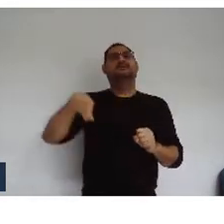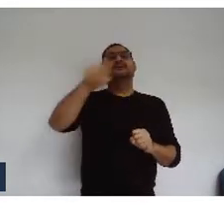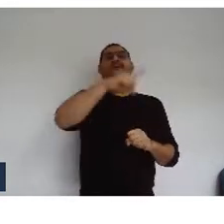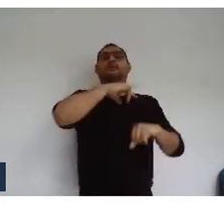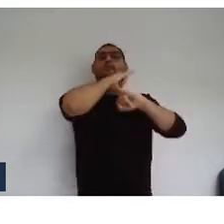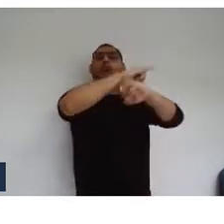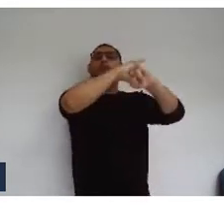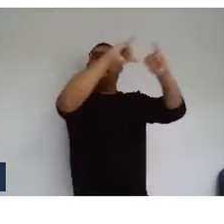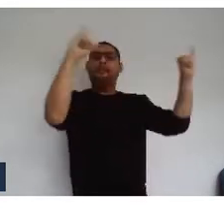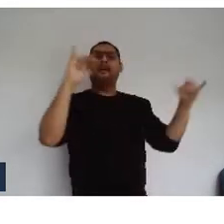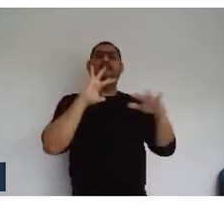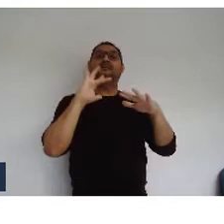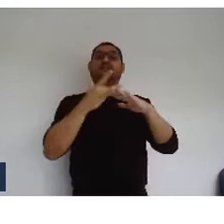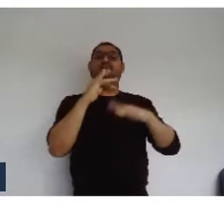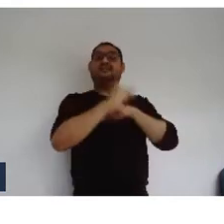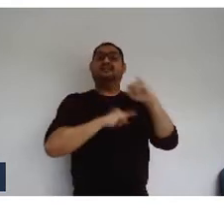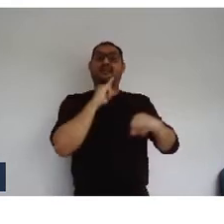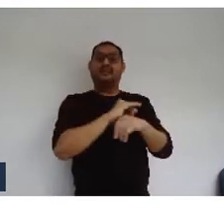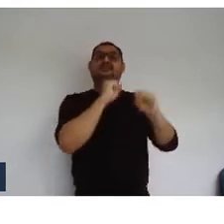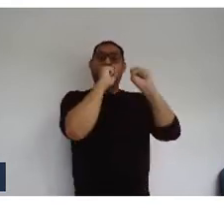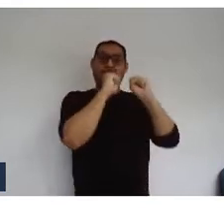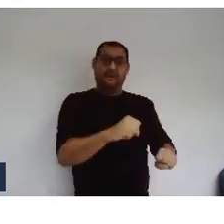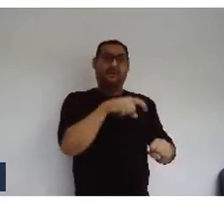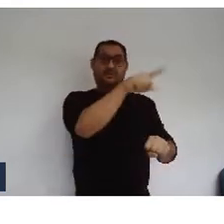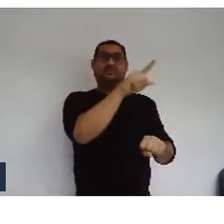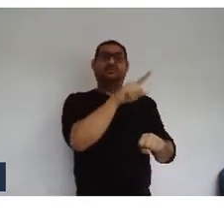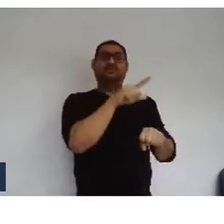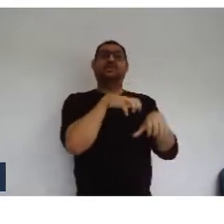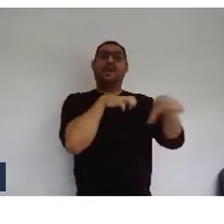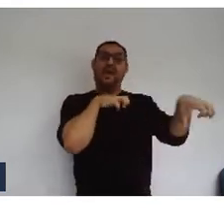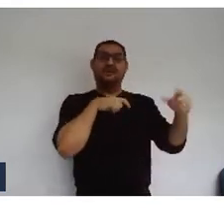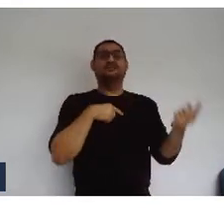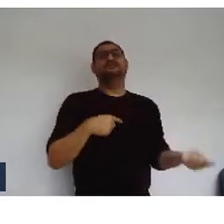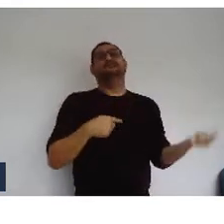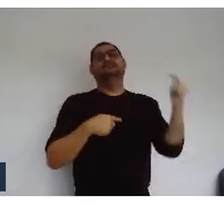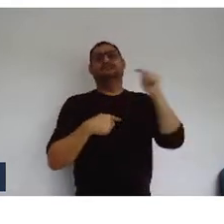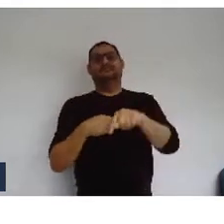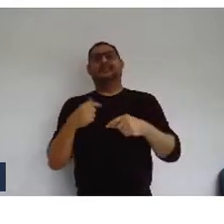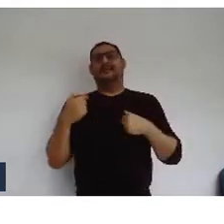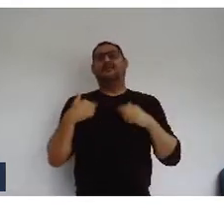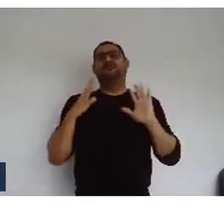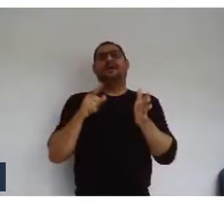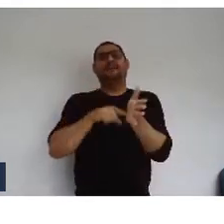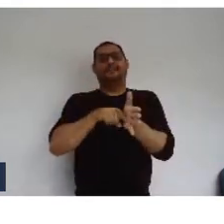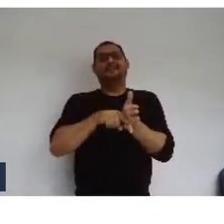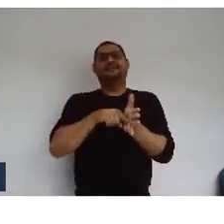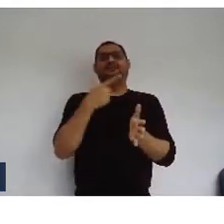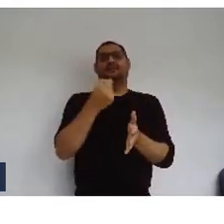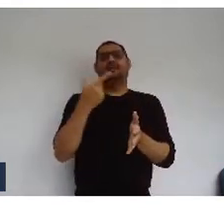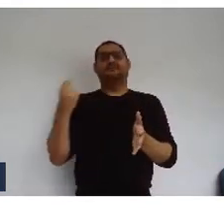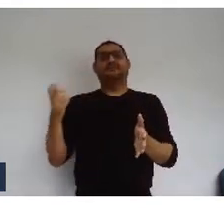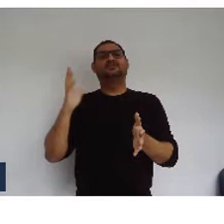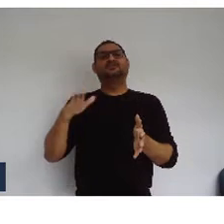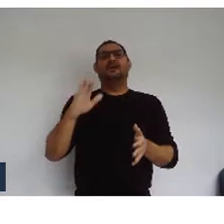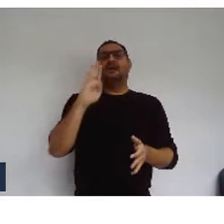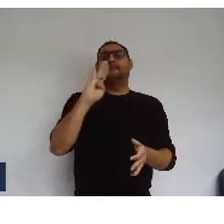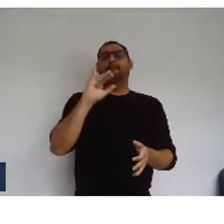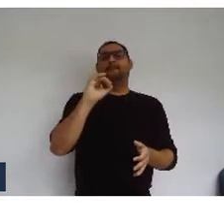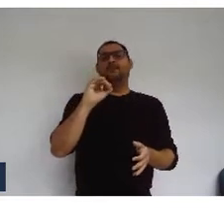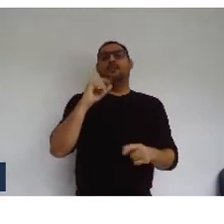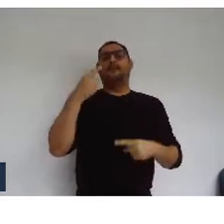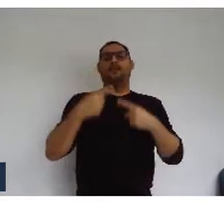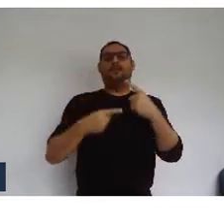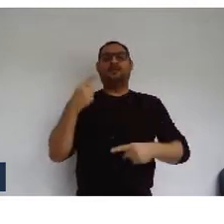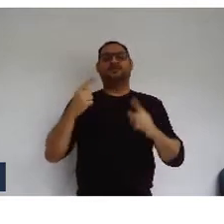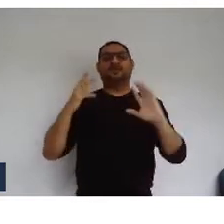portanto, ao encontro do que a gente pode chamar, e eu chamei num texto de 2020, da biopolítica dos nossos